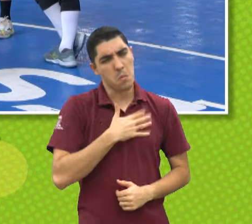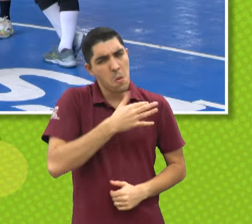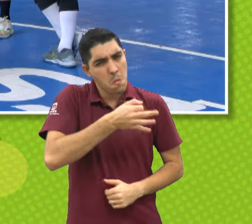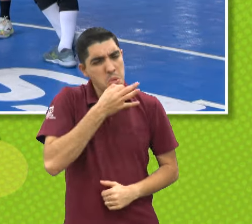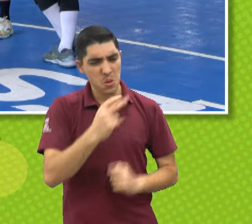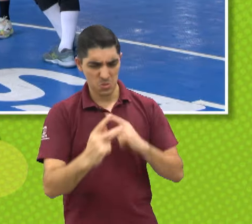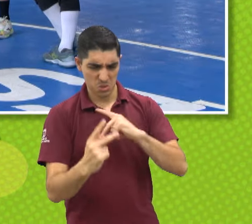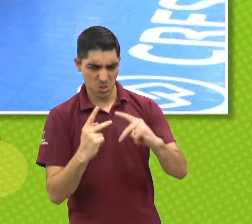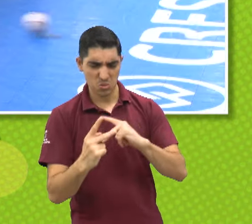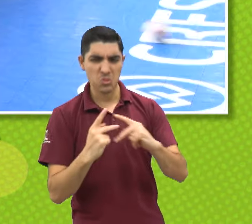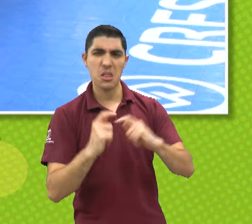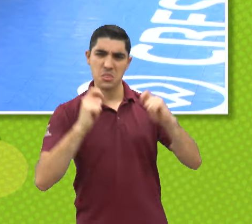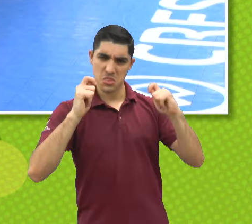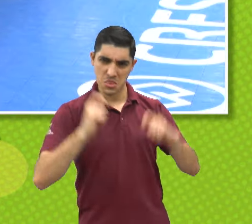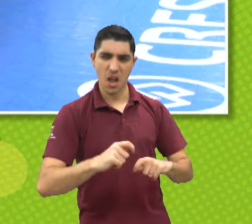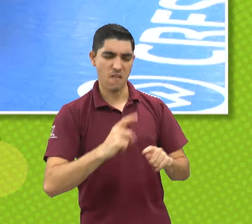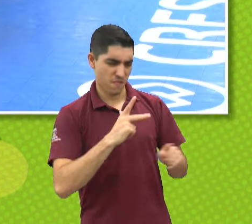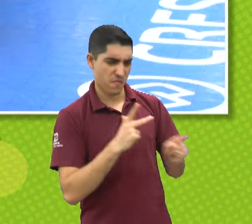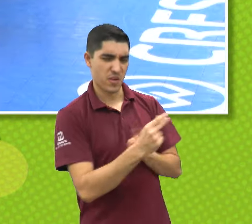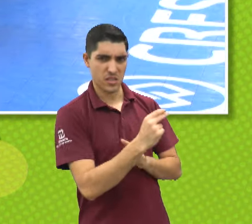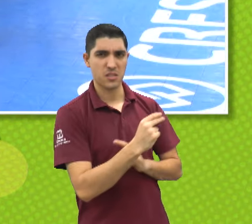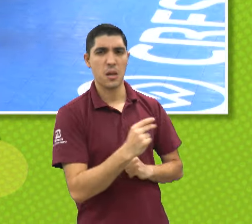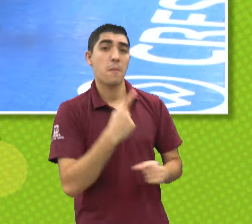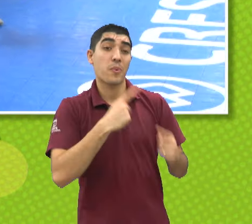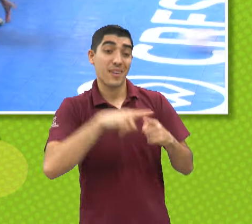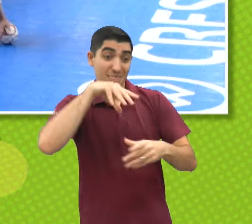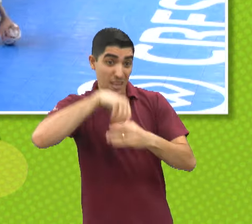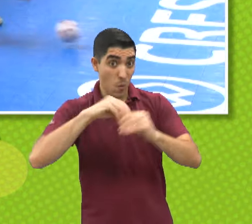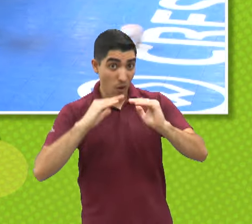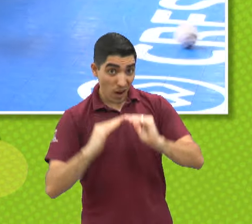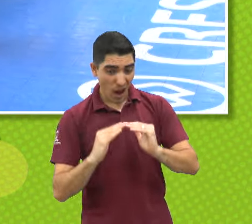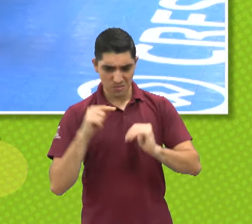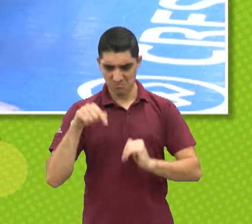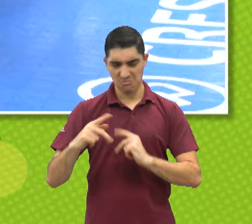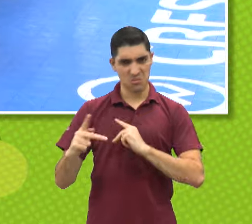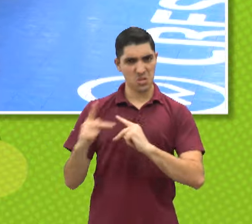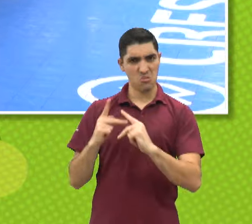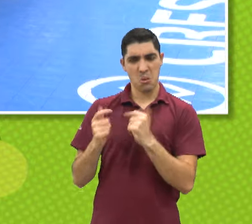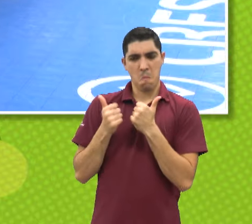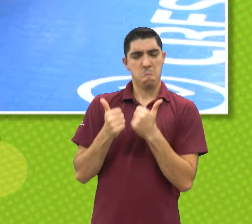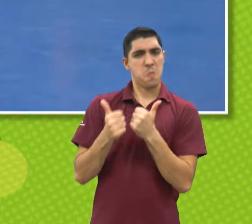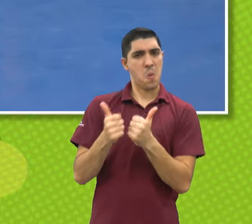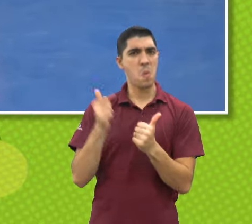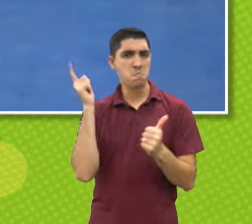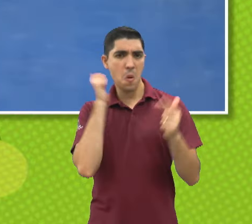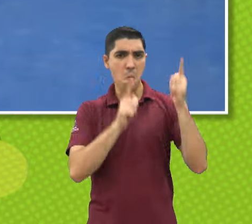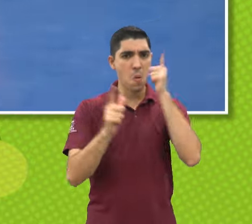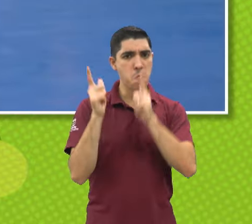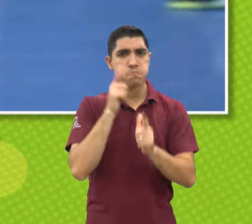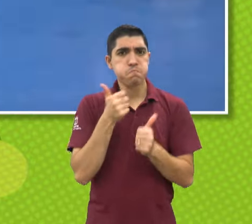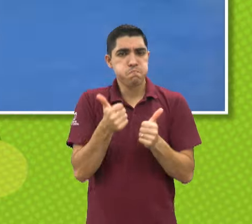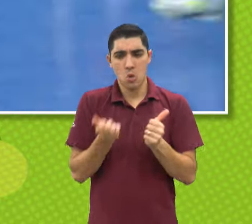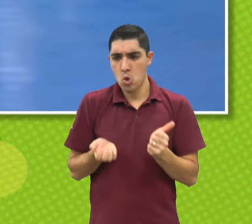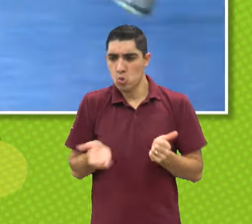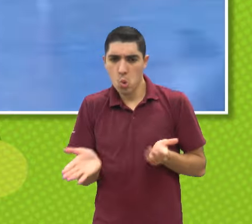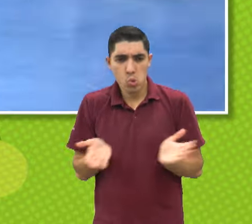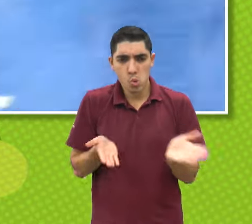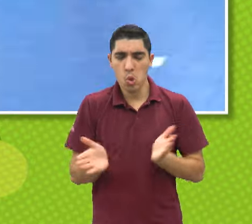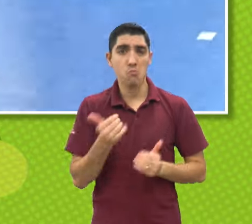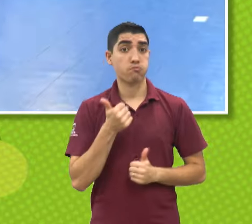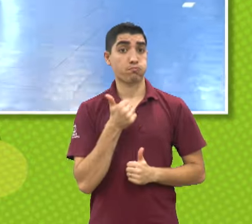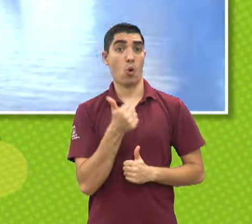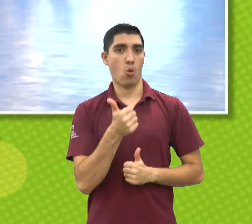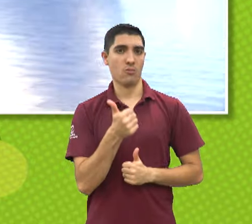bem provável que o São José vença, porque jogando em casa o São José tem tido boas atuações nessa